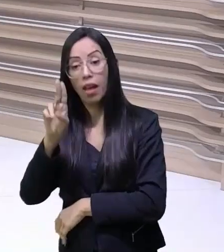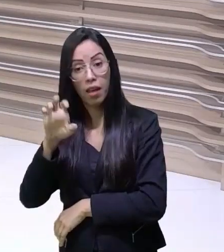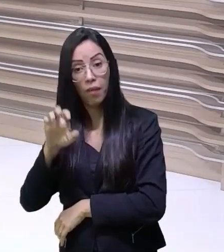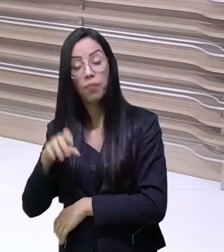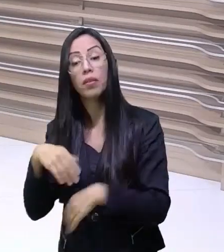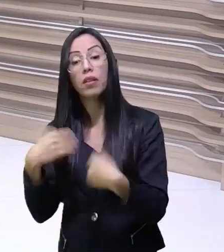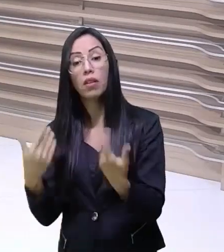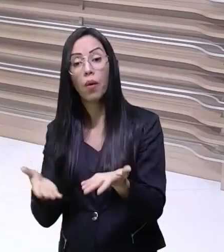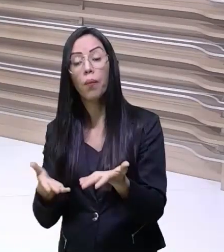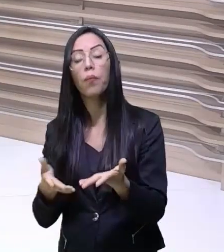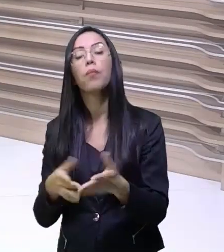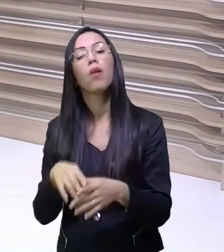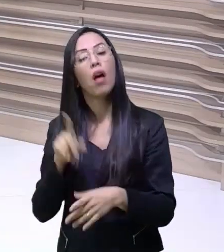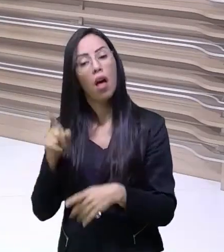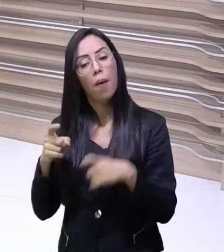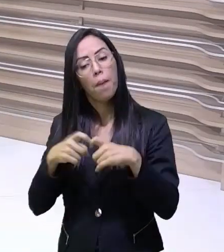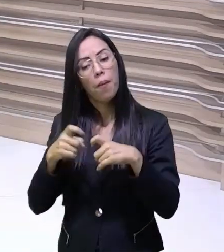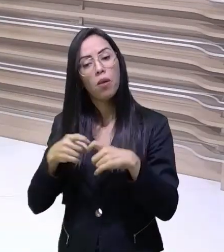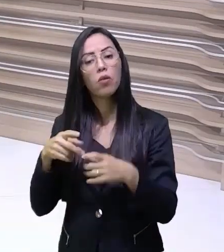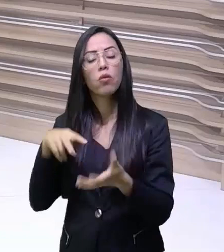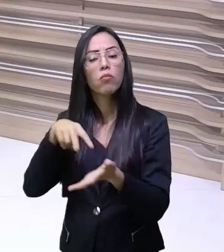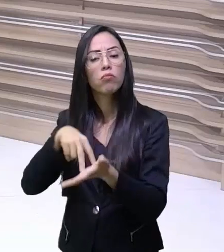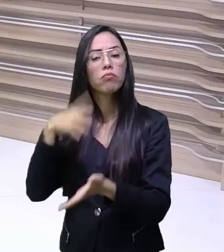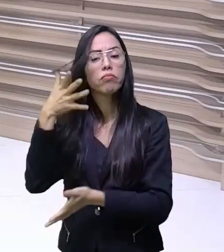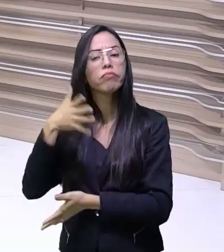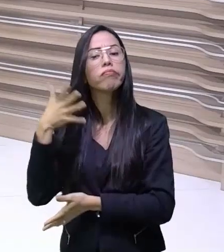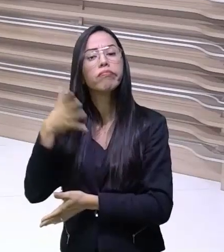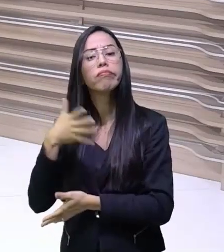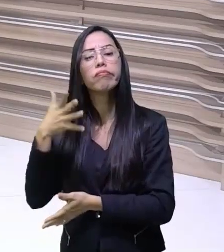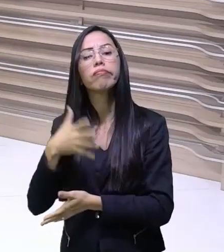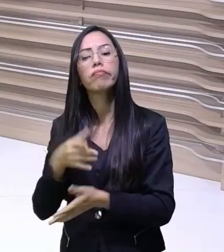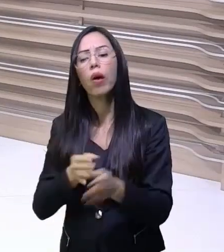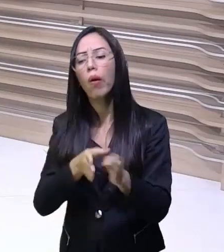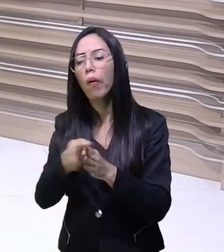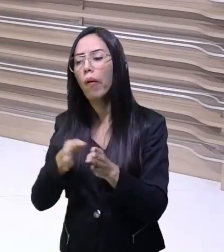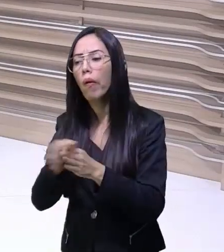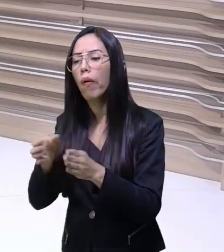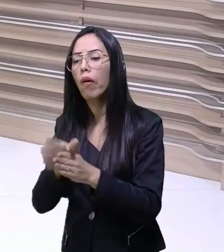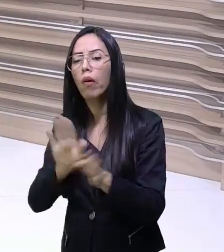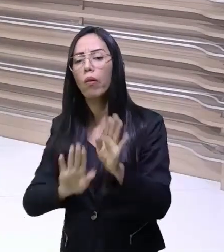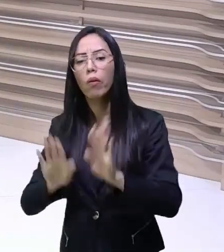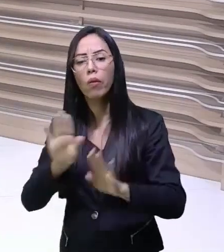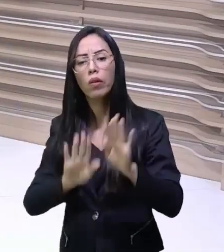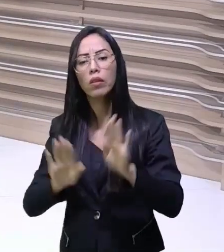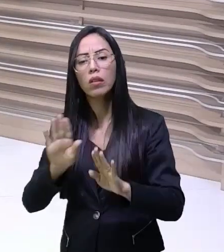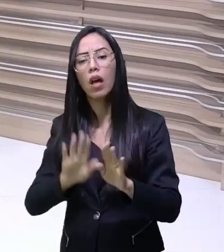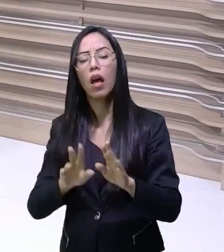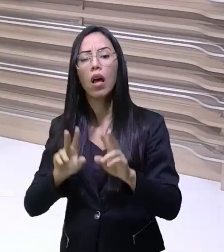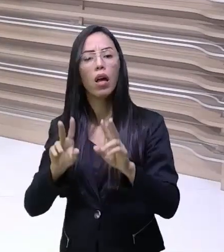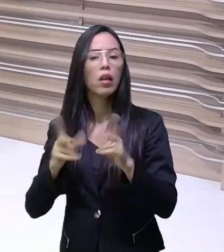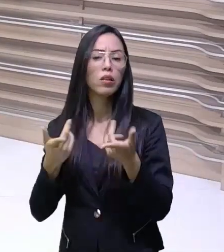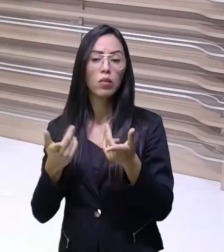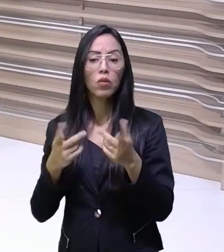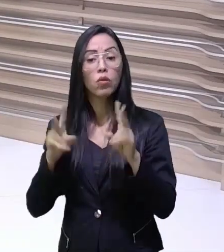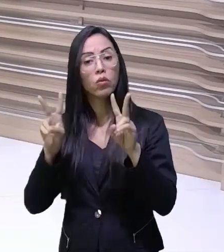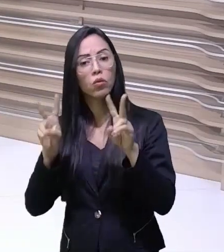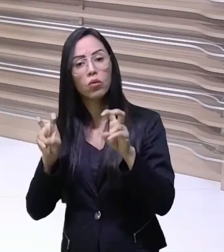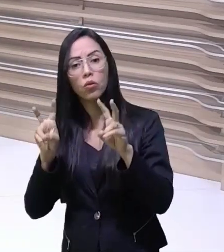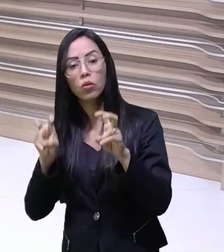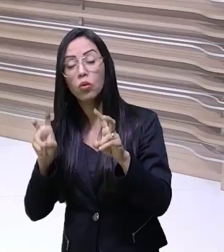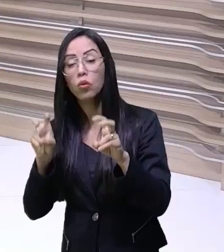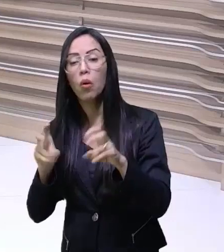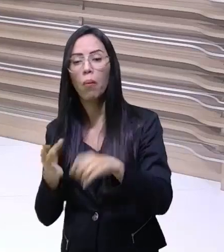Na nossa escola nós trabalhávamos muito isso, não é verdade? E nós trabalhamos também sobre a palestra, sobre a prevenção, sobre